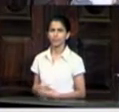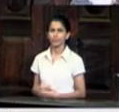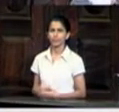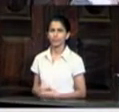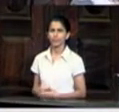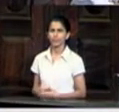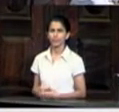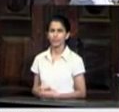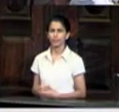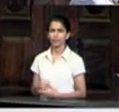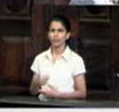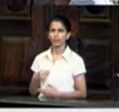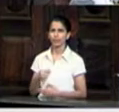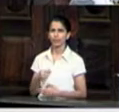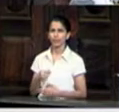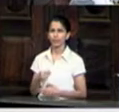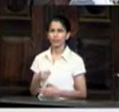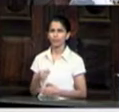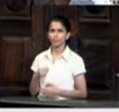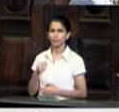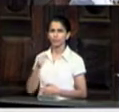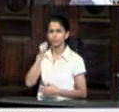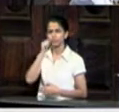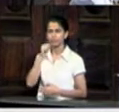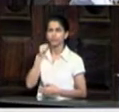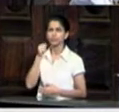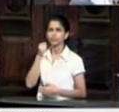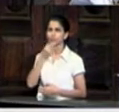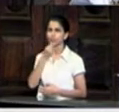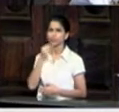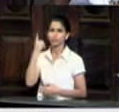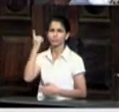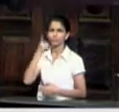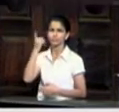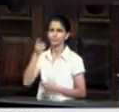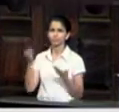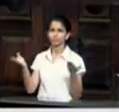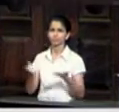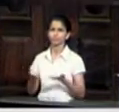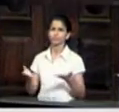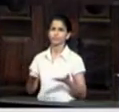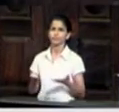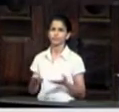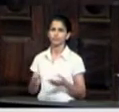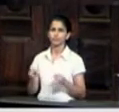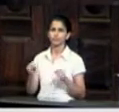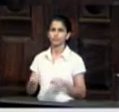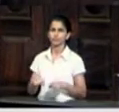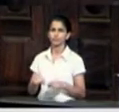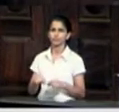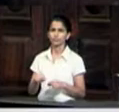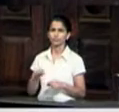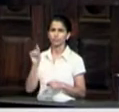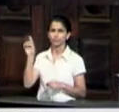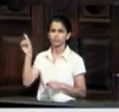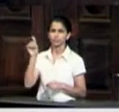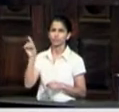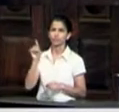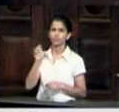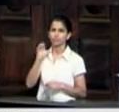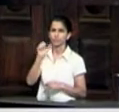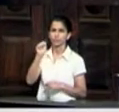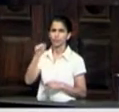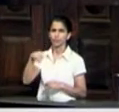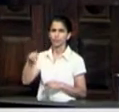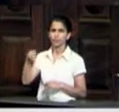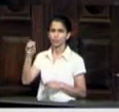presidente, senhoras e senhores deputados, hoje a cidade de Campos dos Goytacazes vive